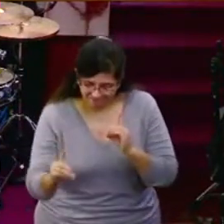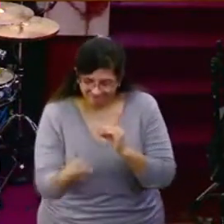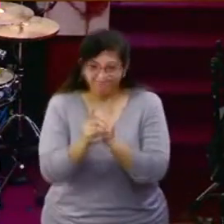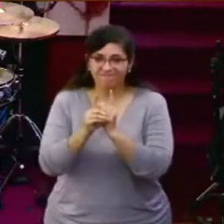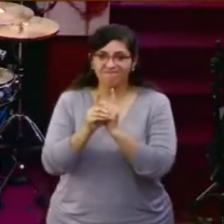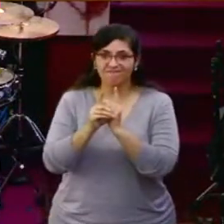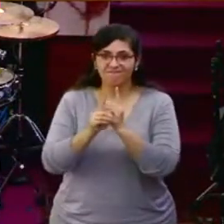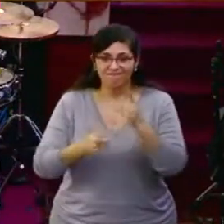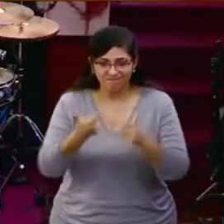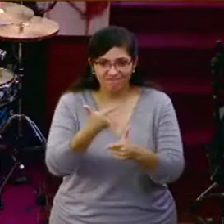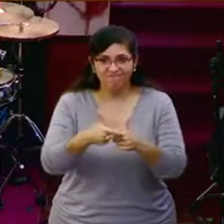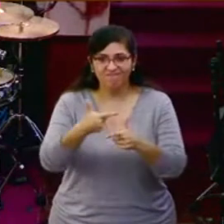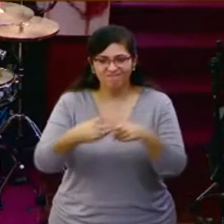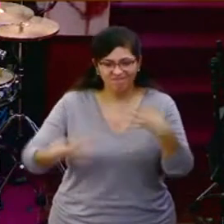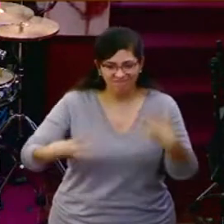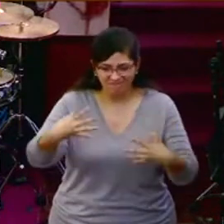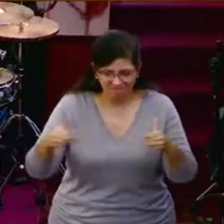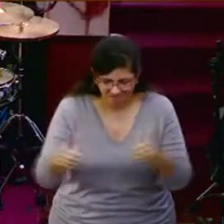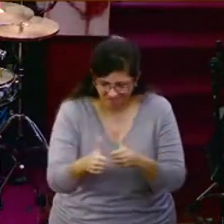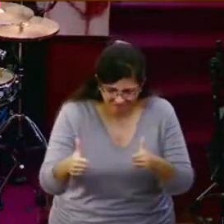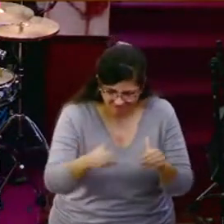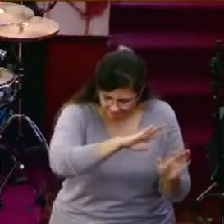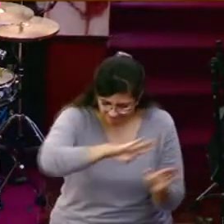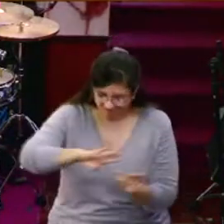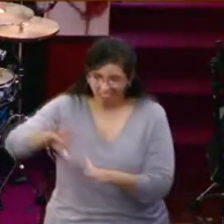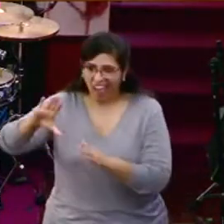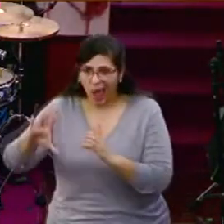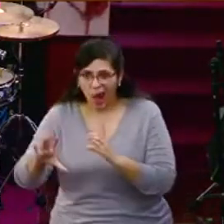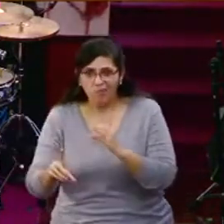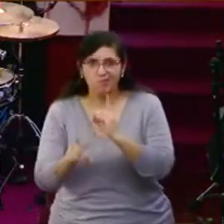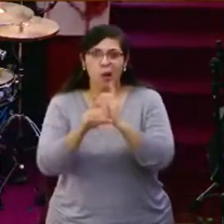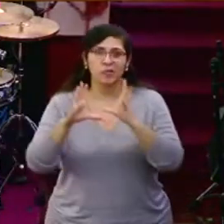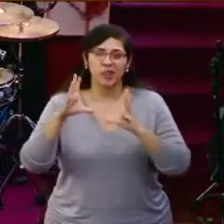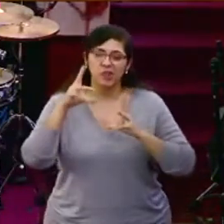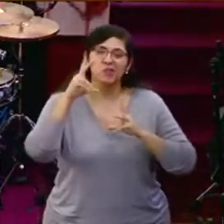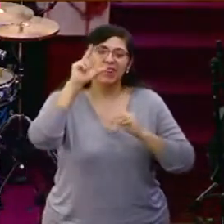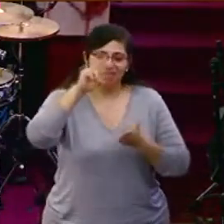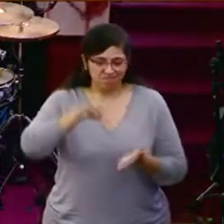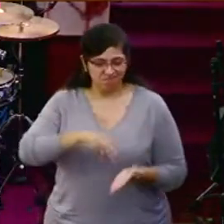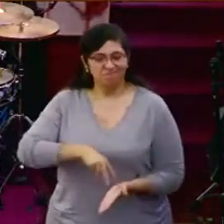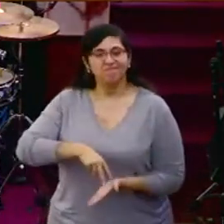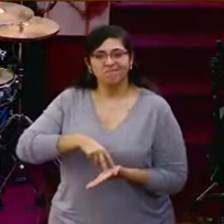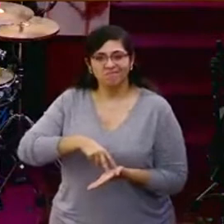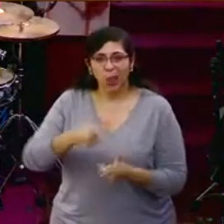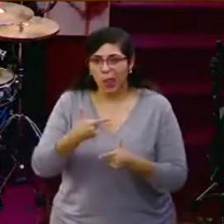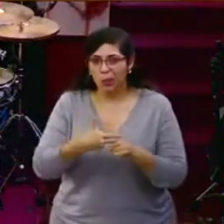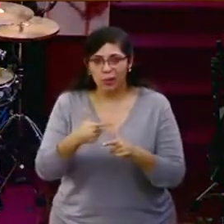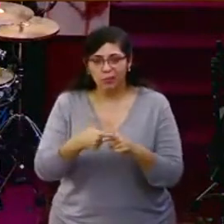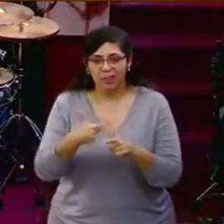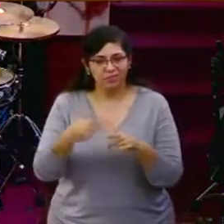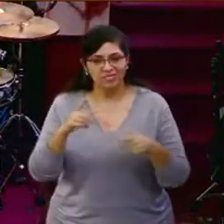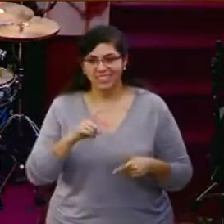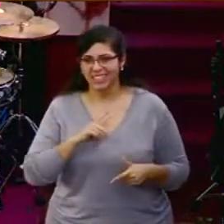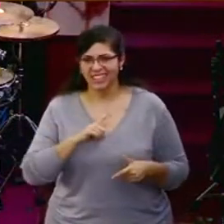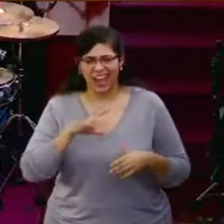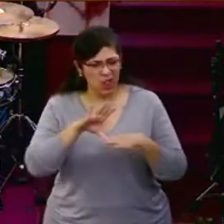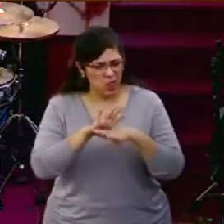adversidades como perseguição ela encontra forças para superar internamente problemas gravíssimos